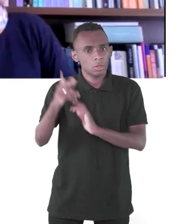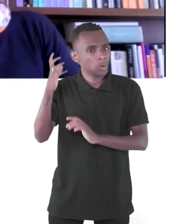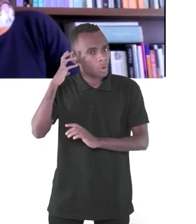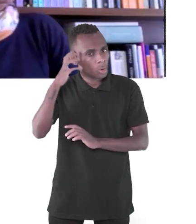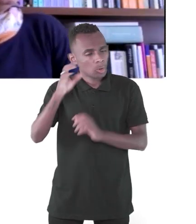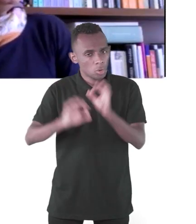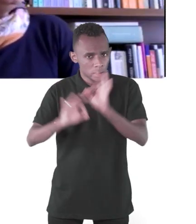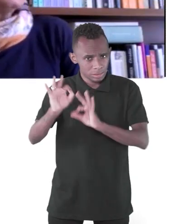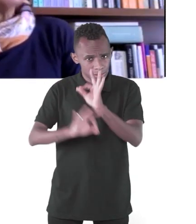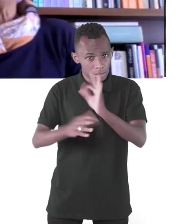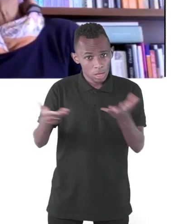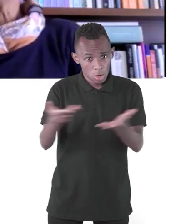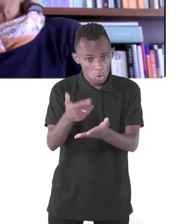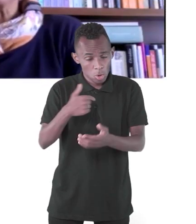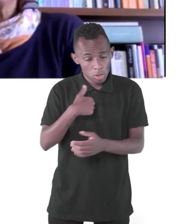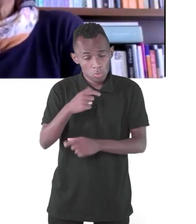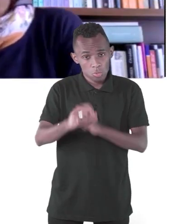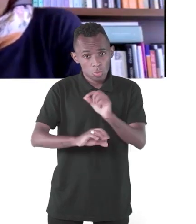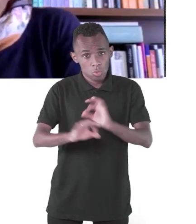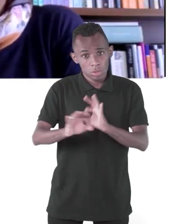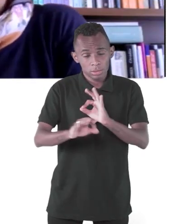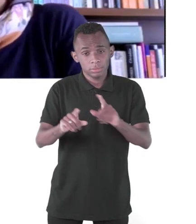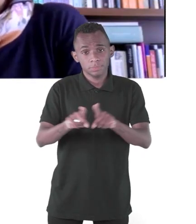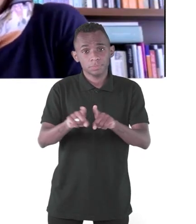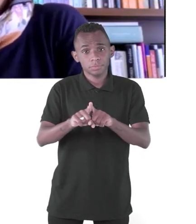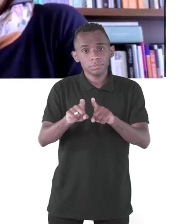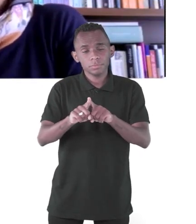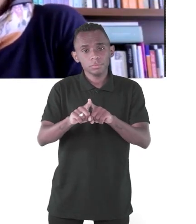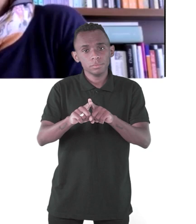rádio. E agora eu estou fazendo via